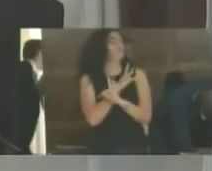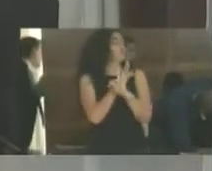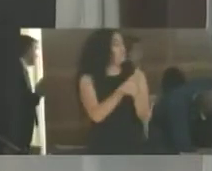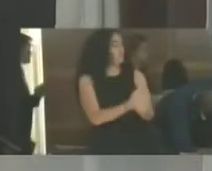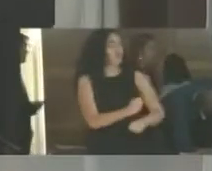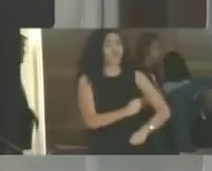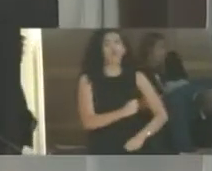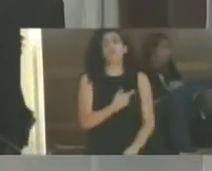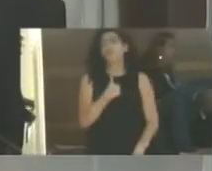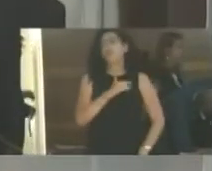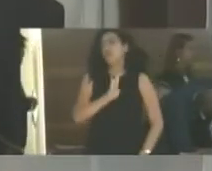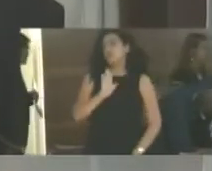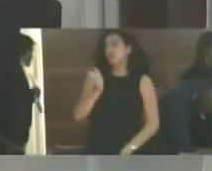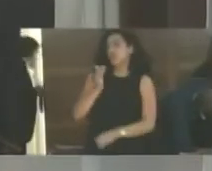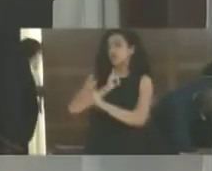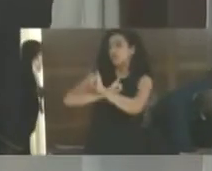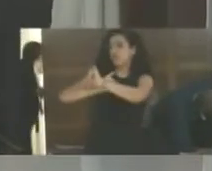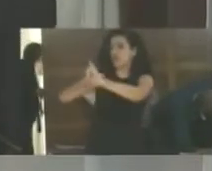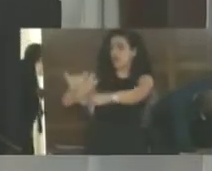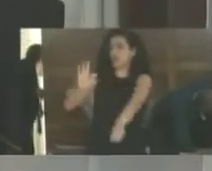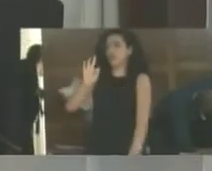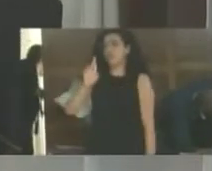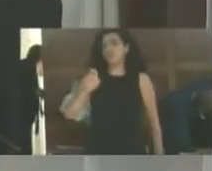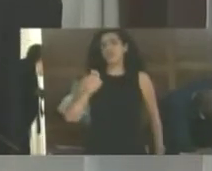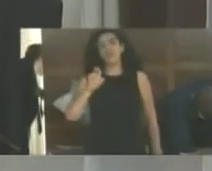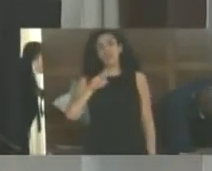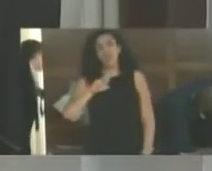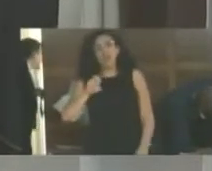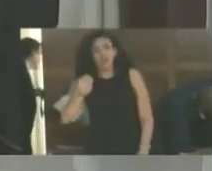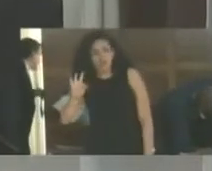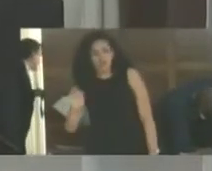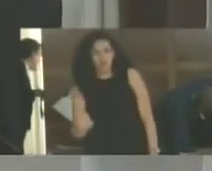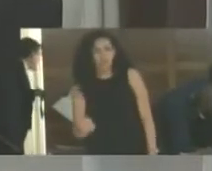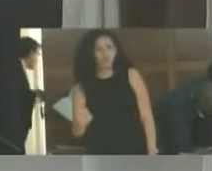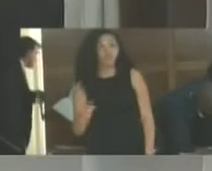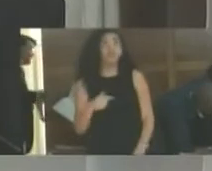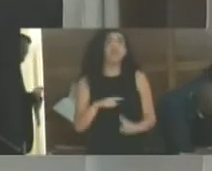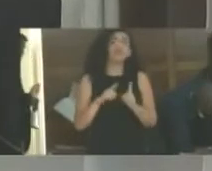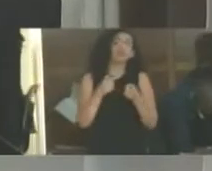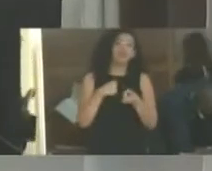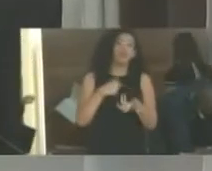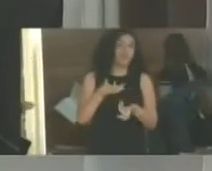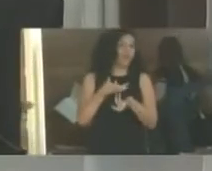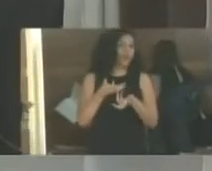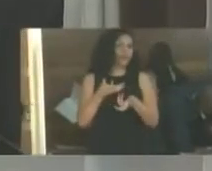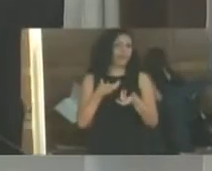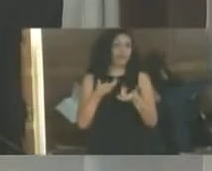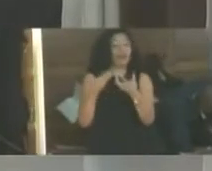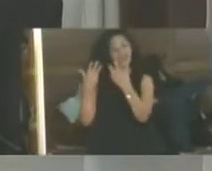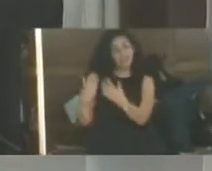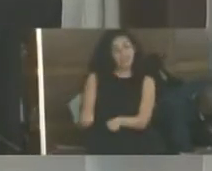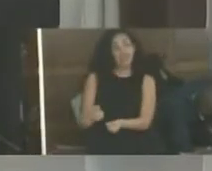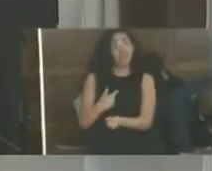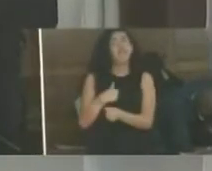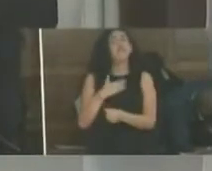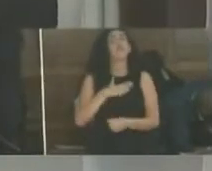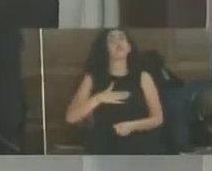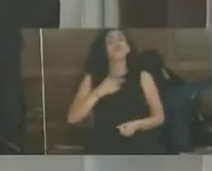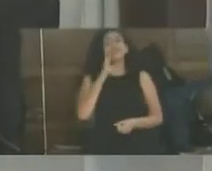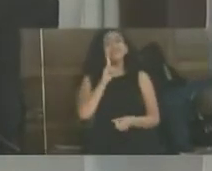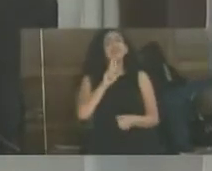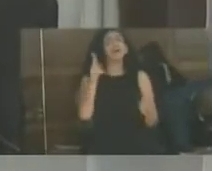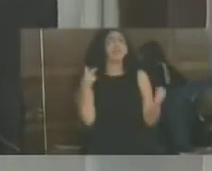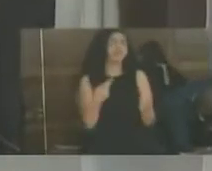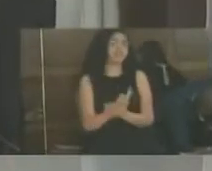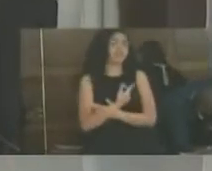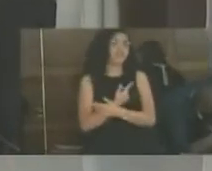informei ao Ferret, já falei com o Douglas, que é o secretário de segurança, mas eu quero isso para ontem. Eu gosto de ver a coisa acontecer. Então